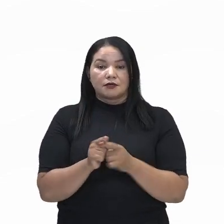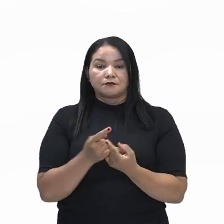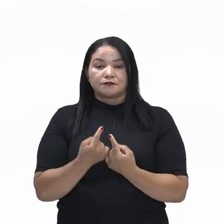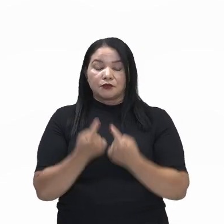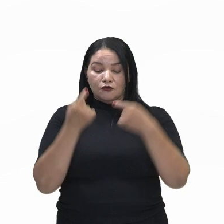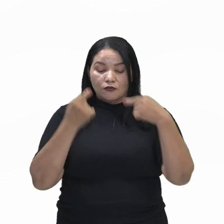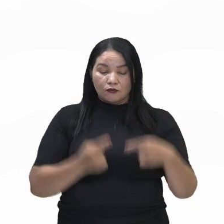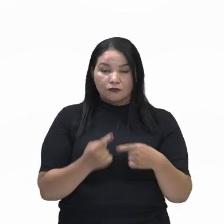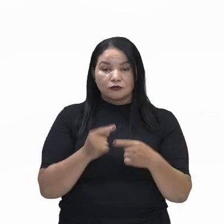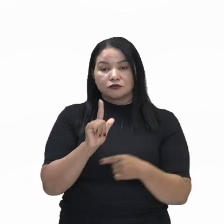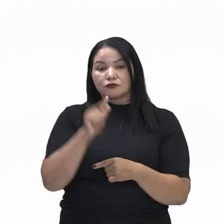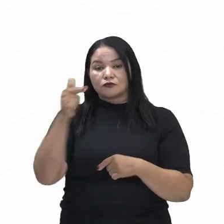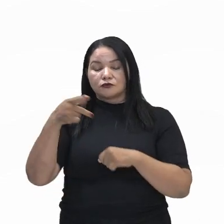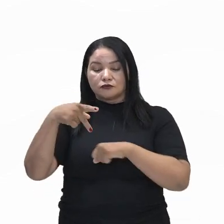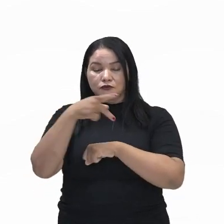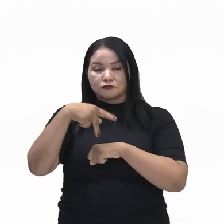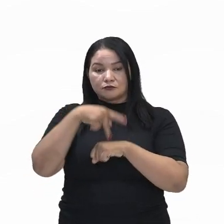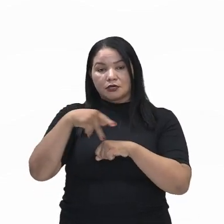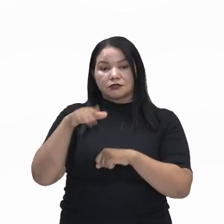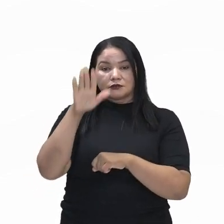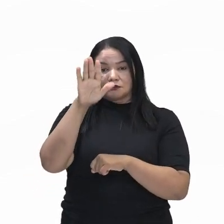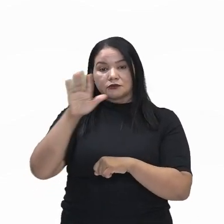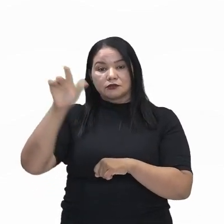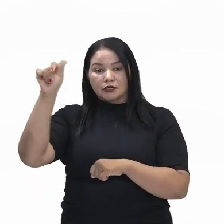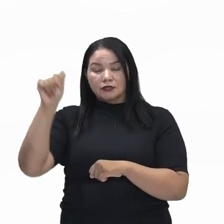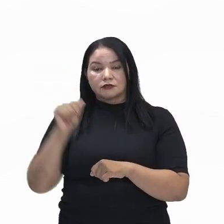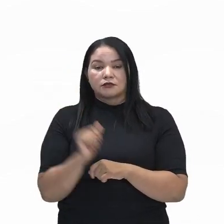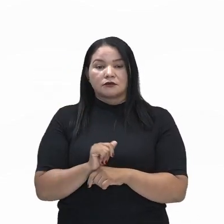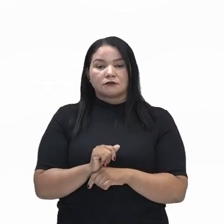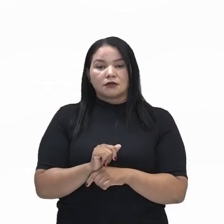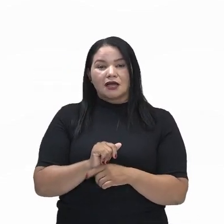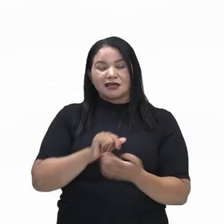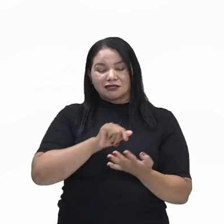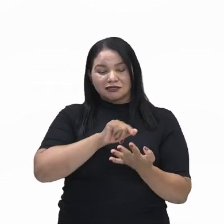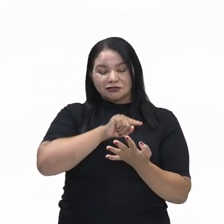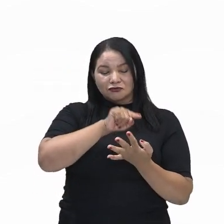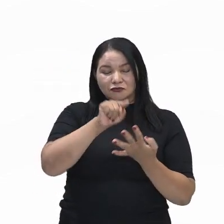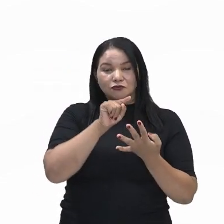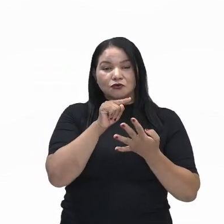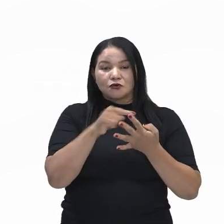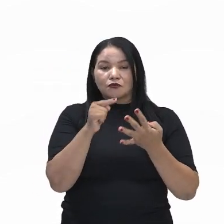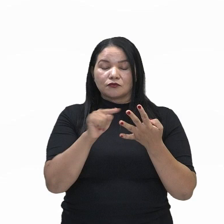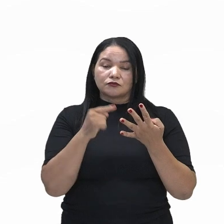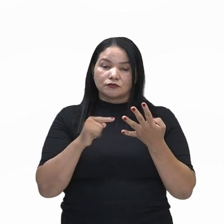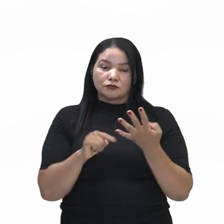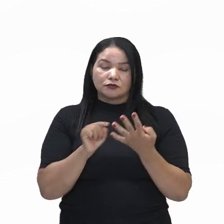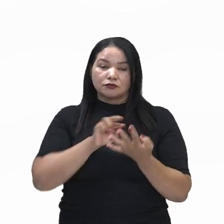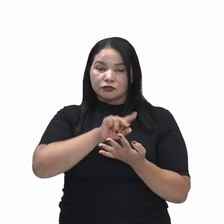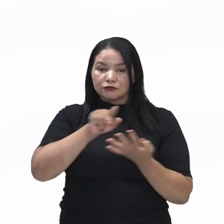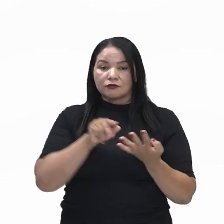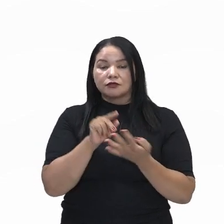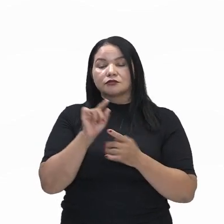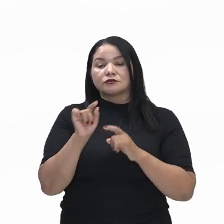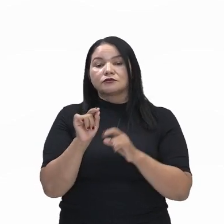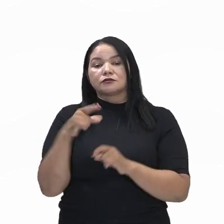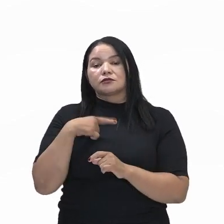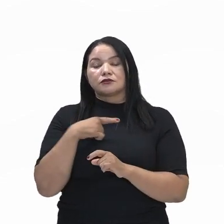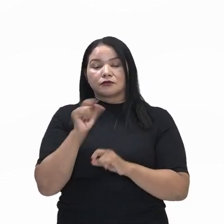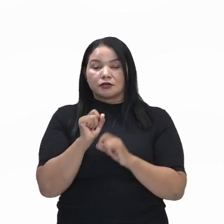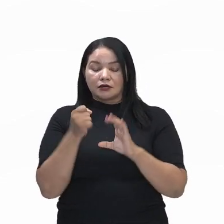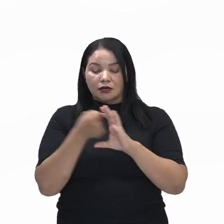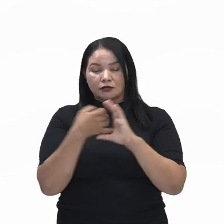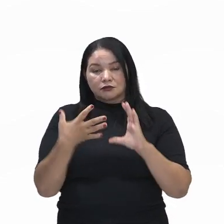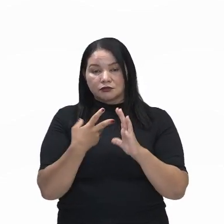concorrência com países asiáticos. Todos esses fatores elencados vão ser características da indústria